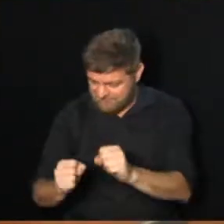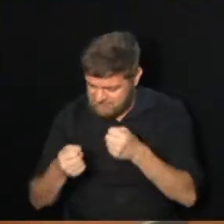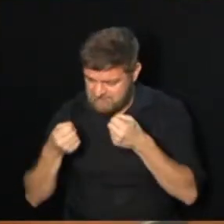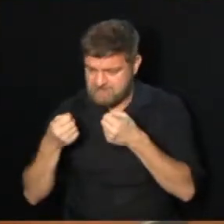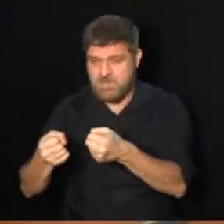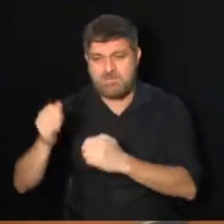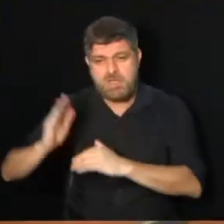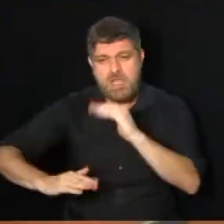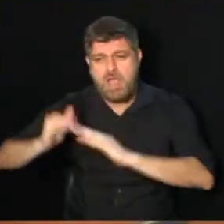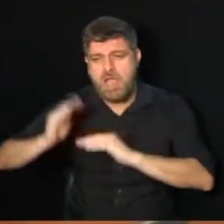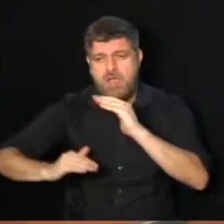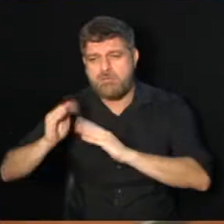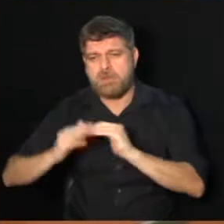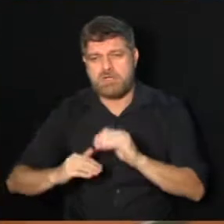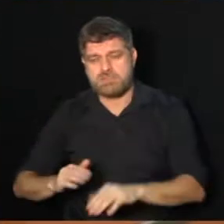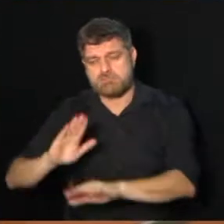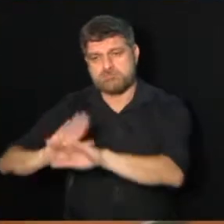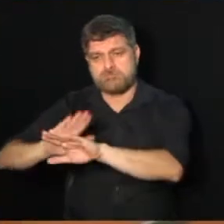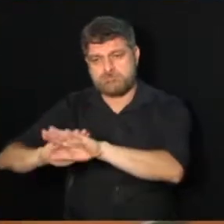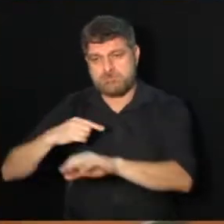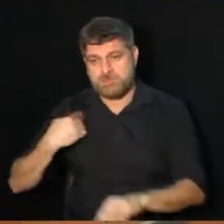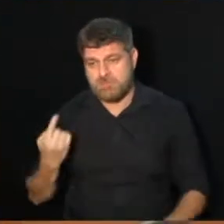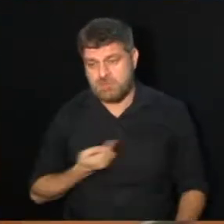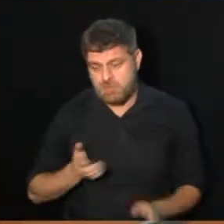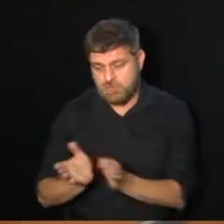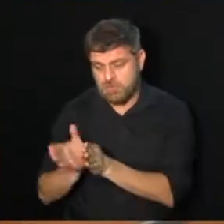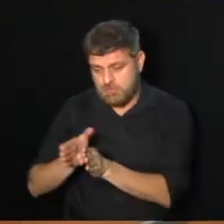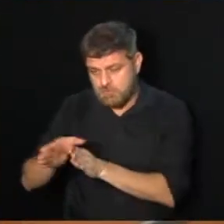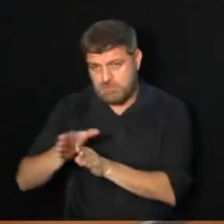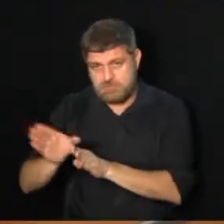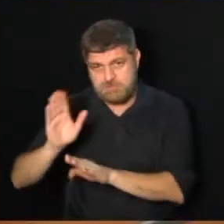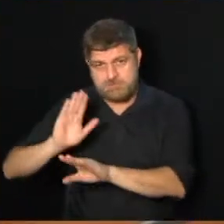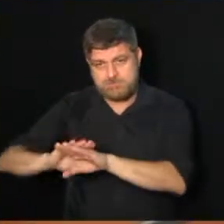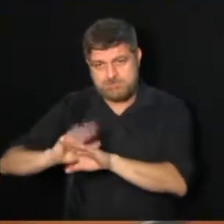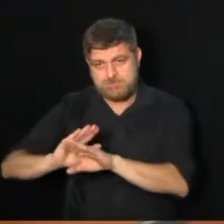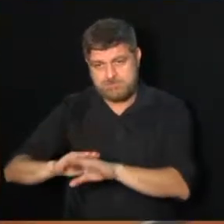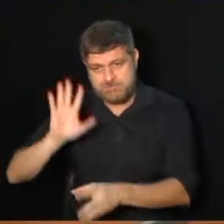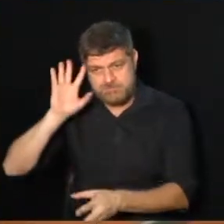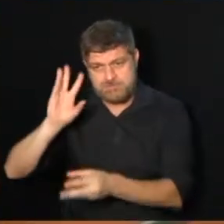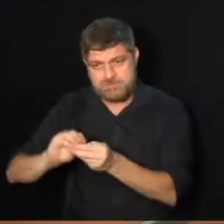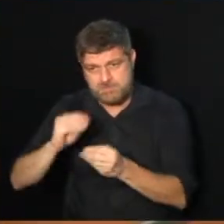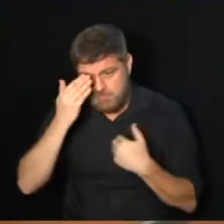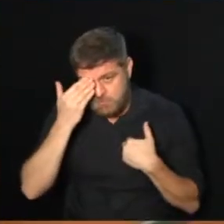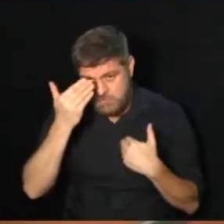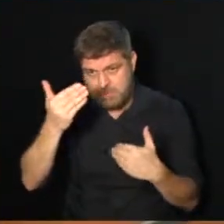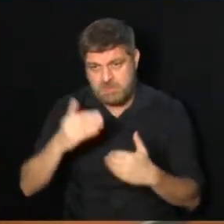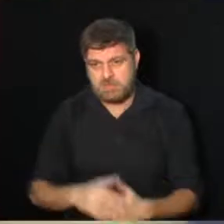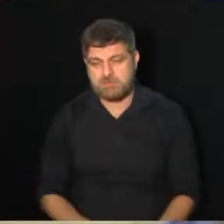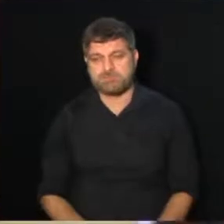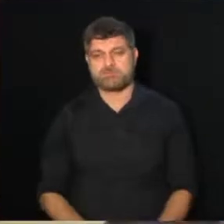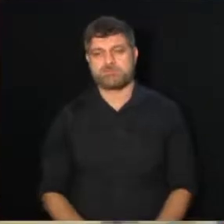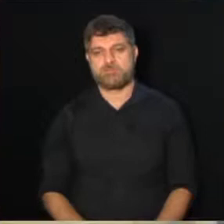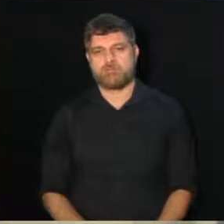ações, e é isso que nós, conselheiros, temos feito. Muito obrigada. Obrigado,